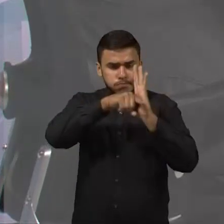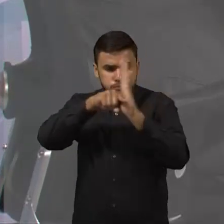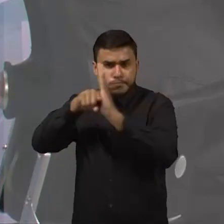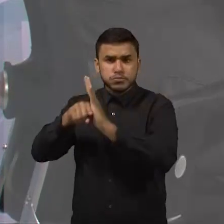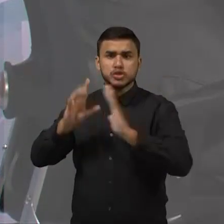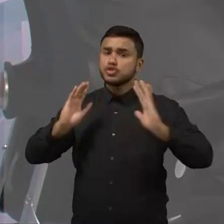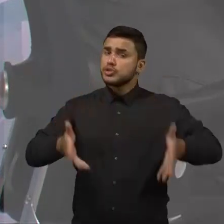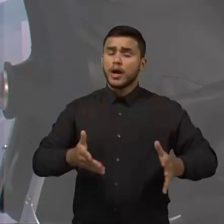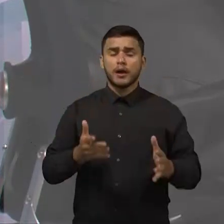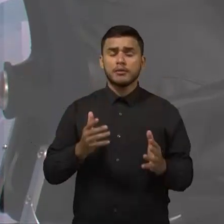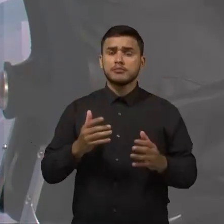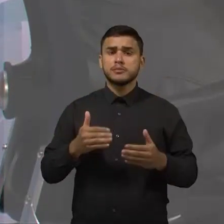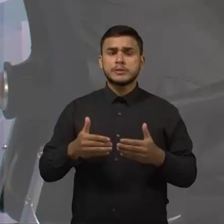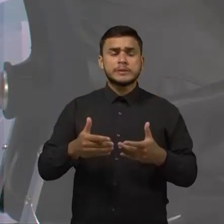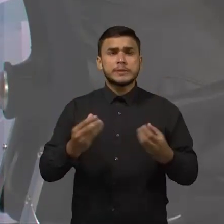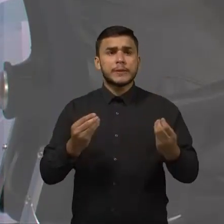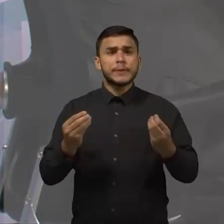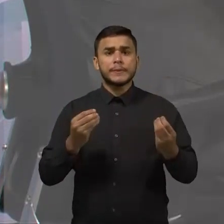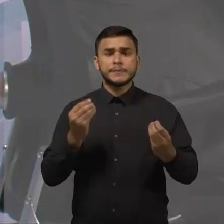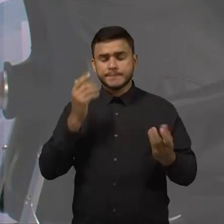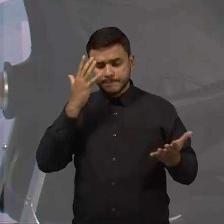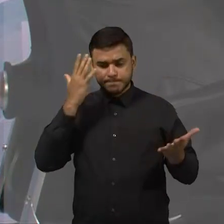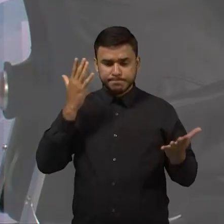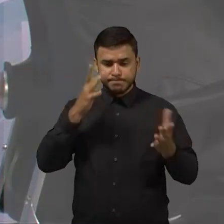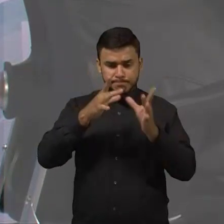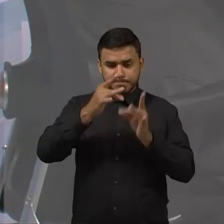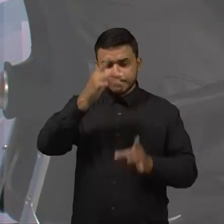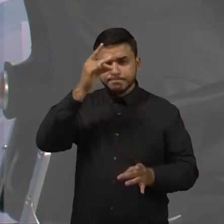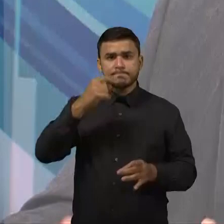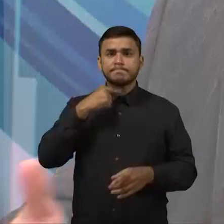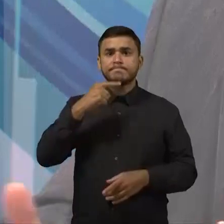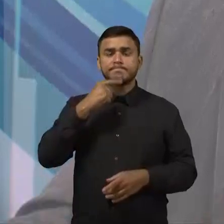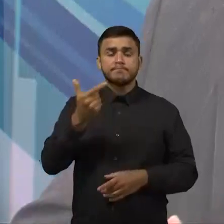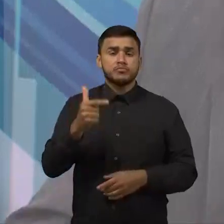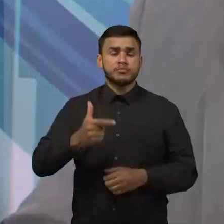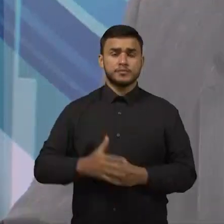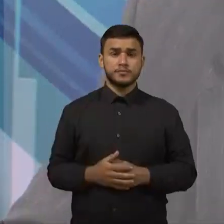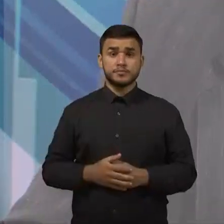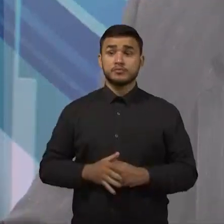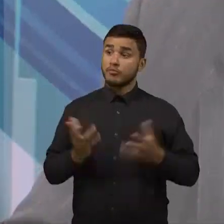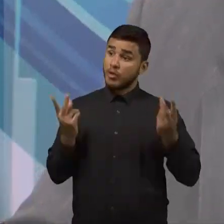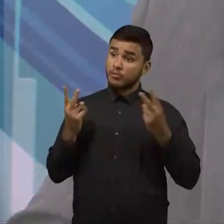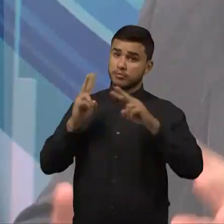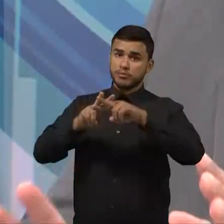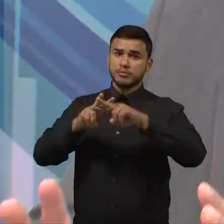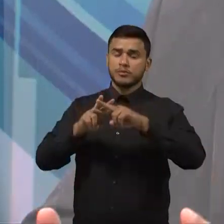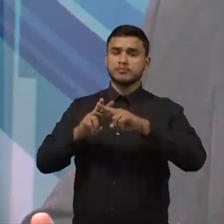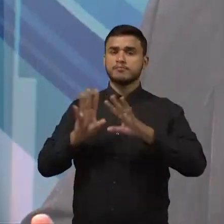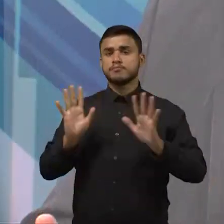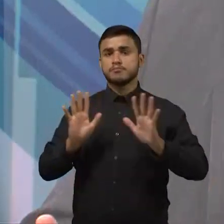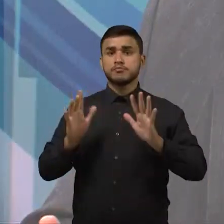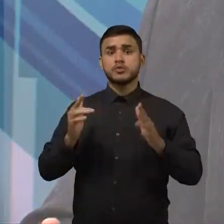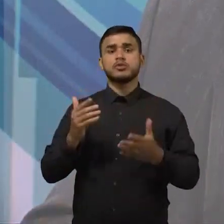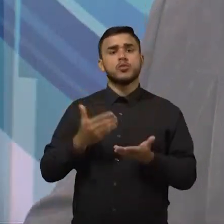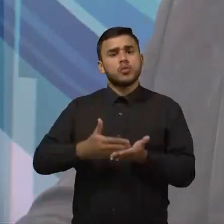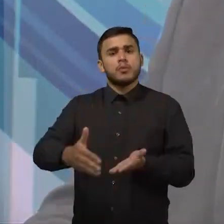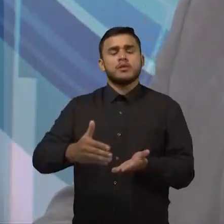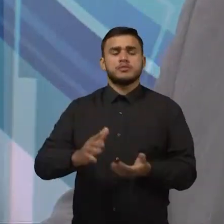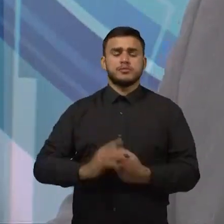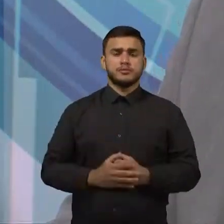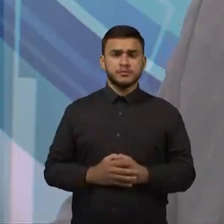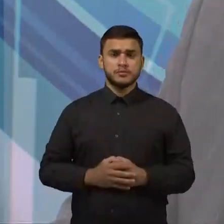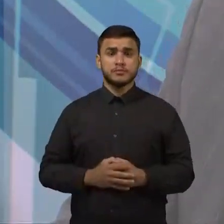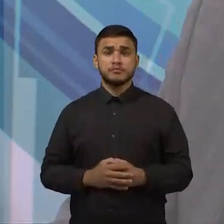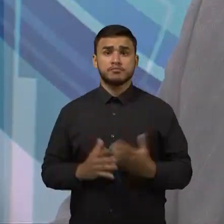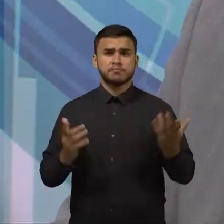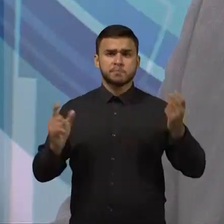pode começar a execução da sua pena, no caso privativa de liberdade. Então esse é o primeiro ponto. Ou seja,